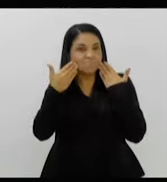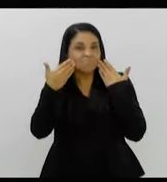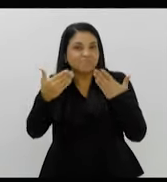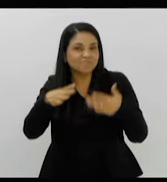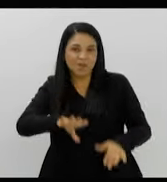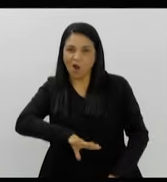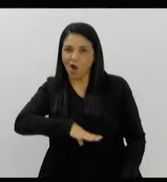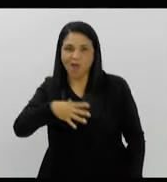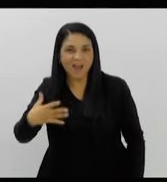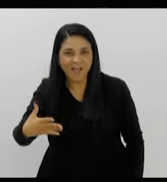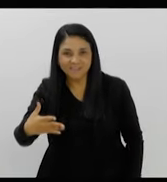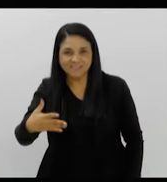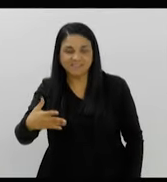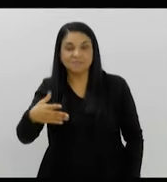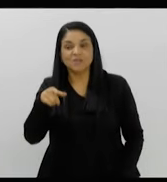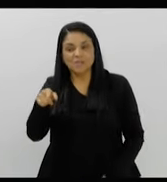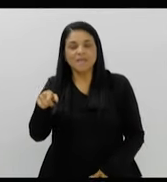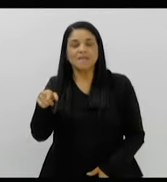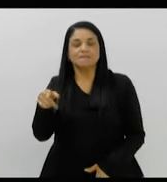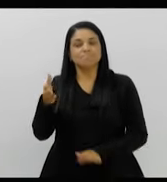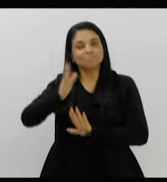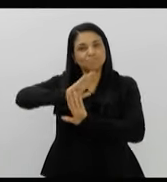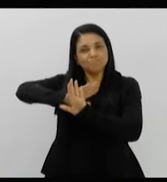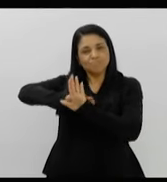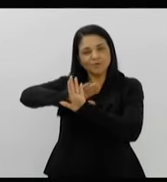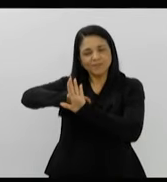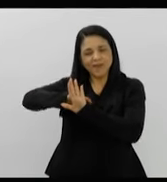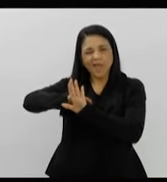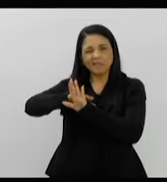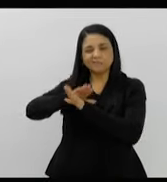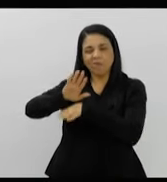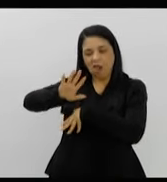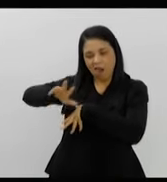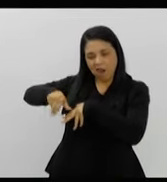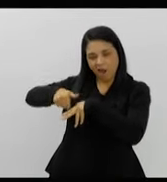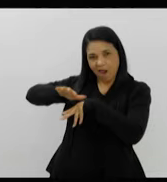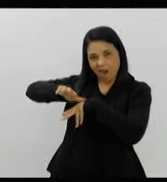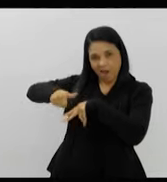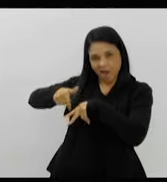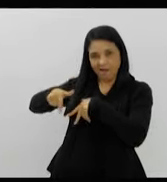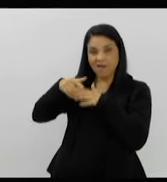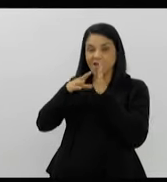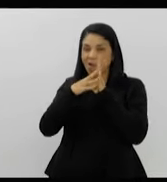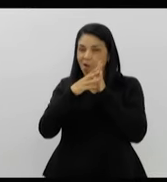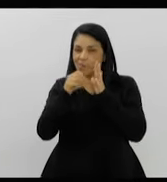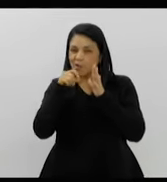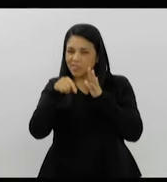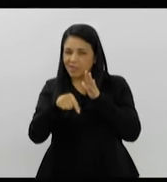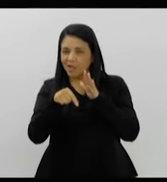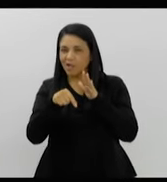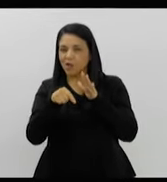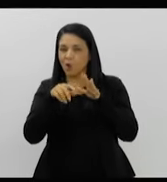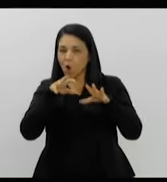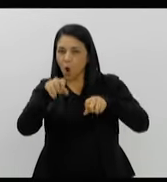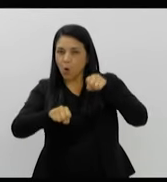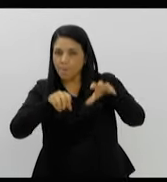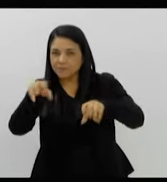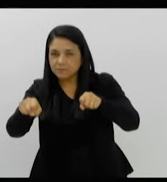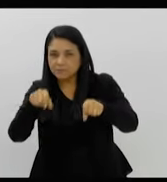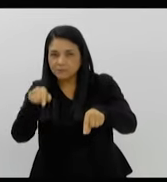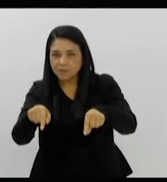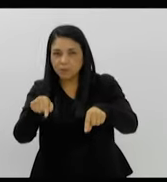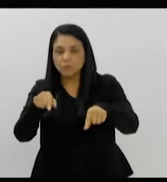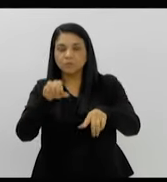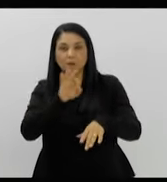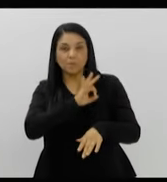se beneficiava daquilo porque a intenção principal daquele modelo de ocupação era transformar